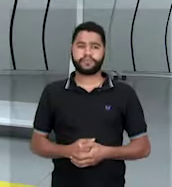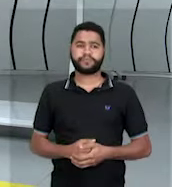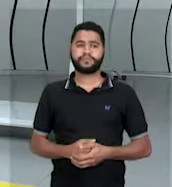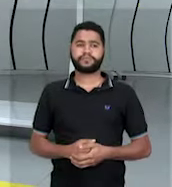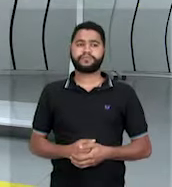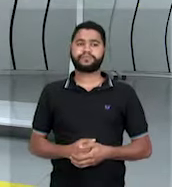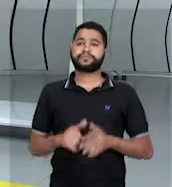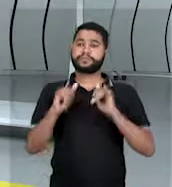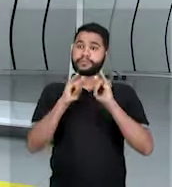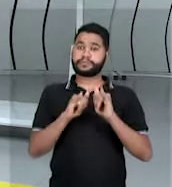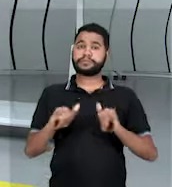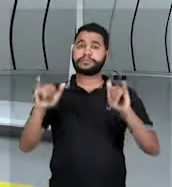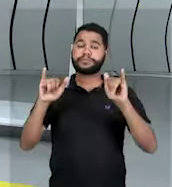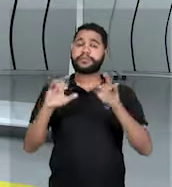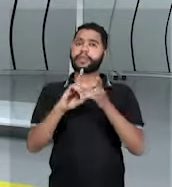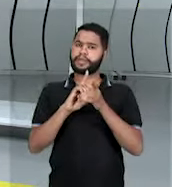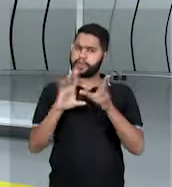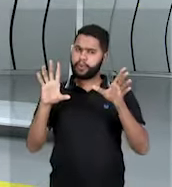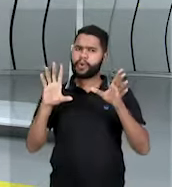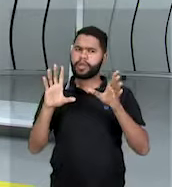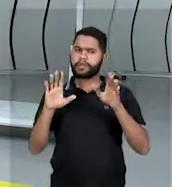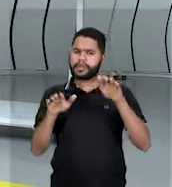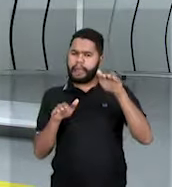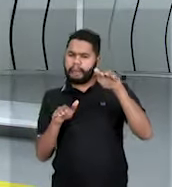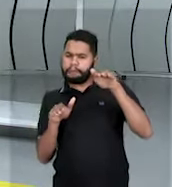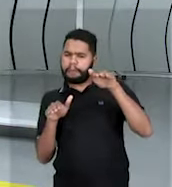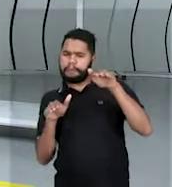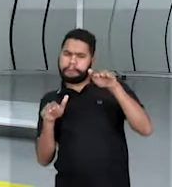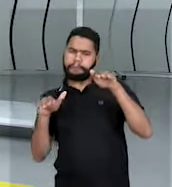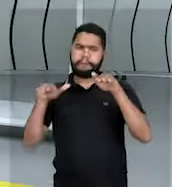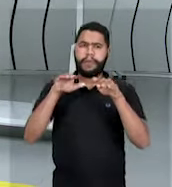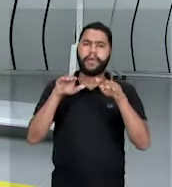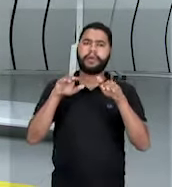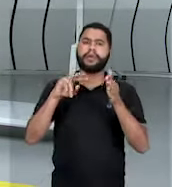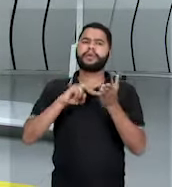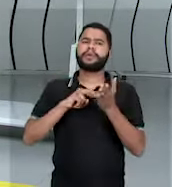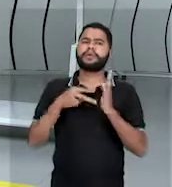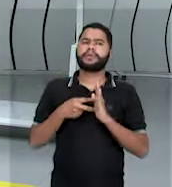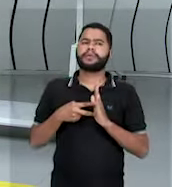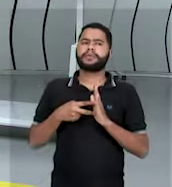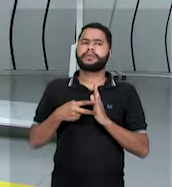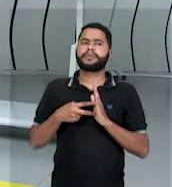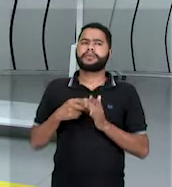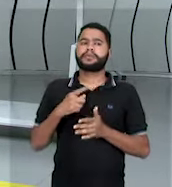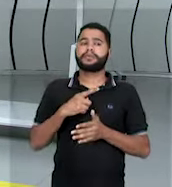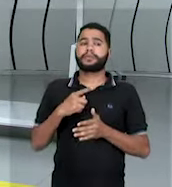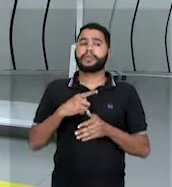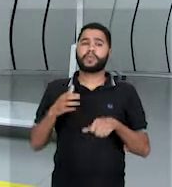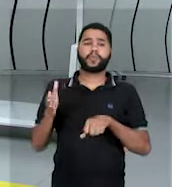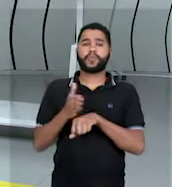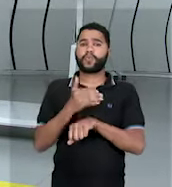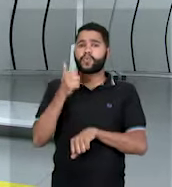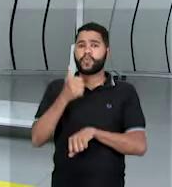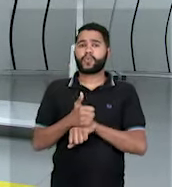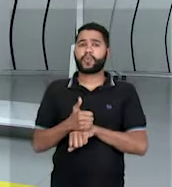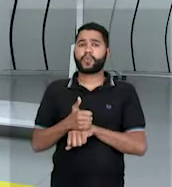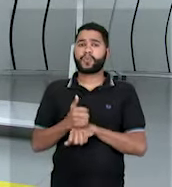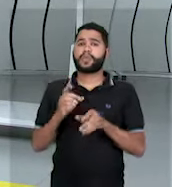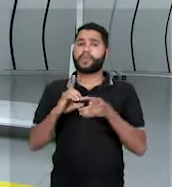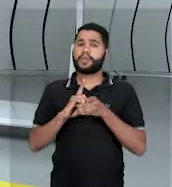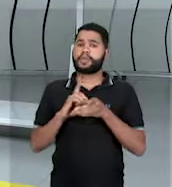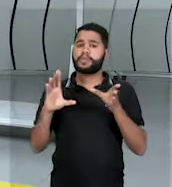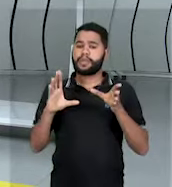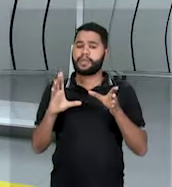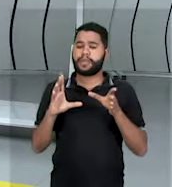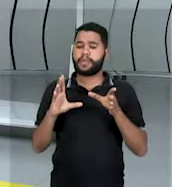porque está dizendo que a democracia está sendo restabelecida, né? Ou seja, você tem um golpe de Estado onde a democracia deixa de